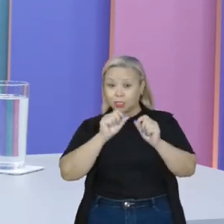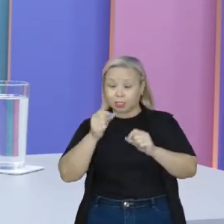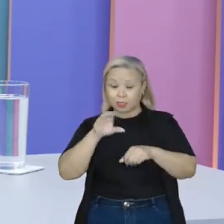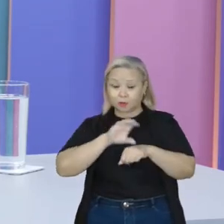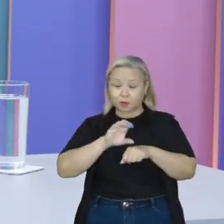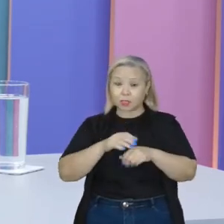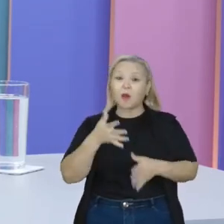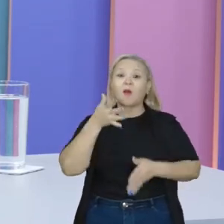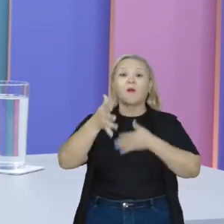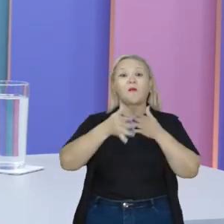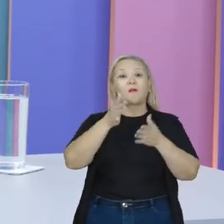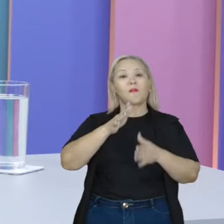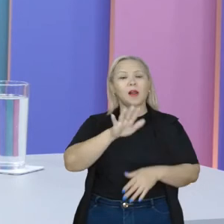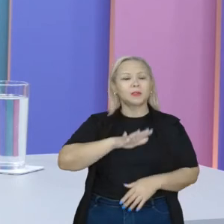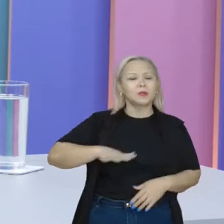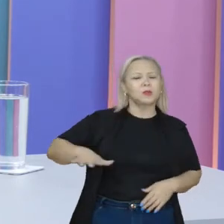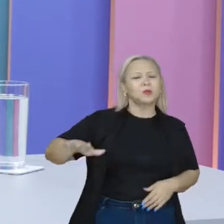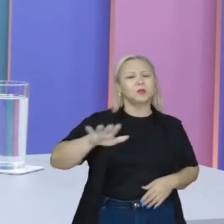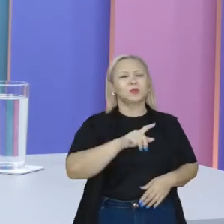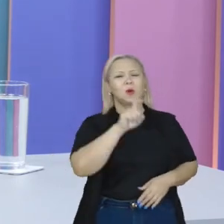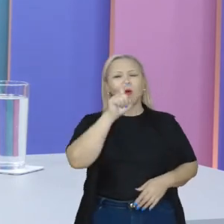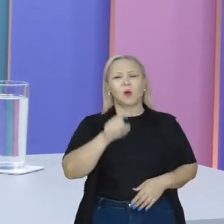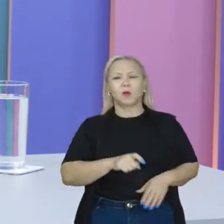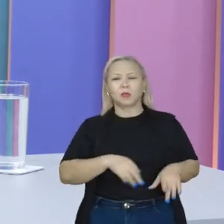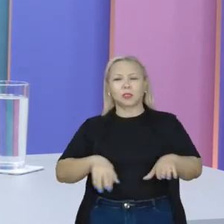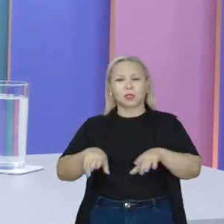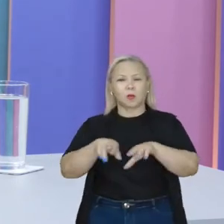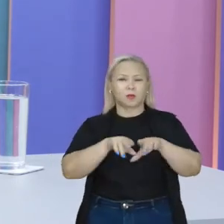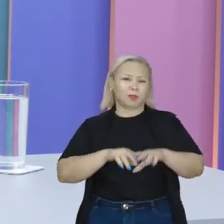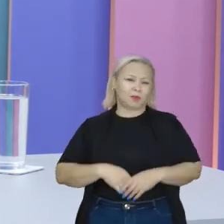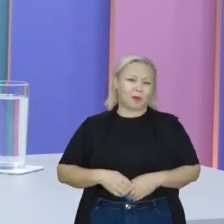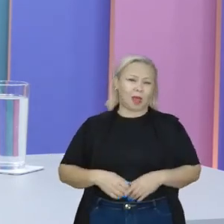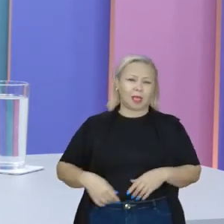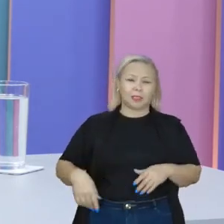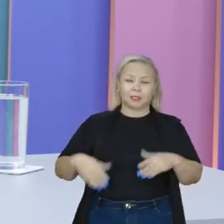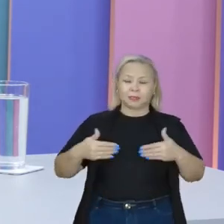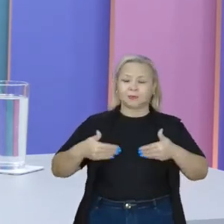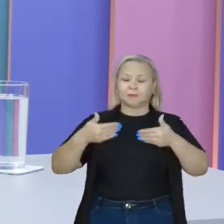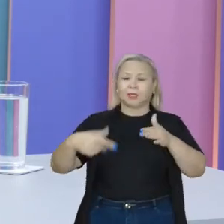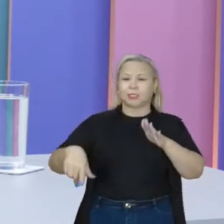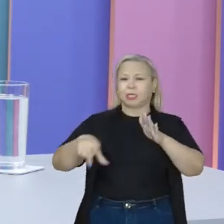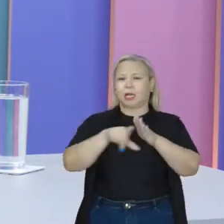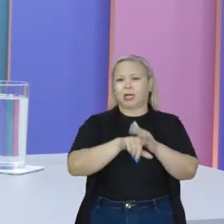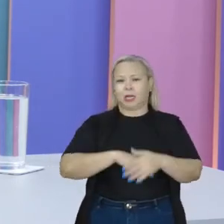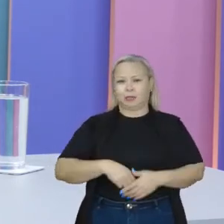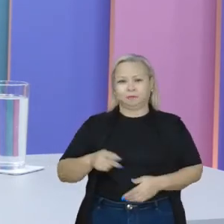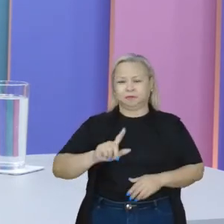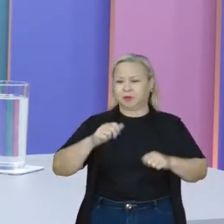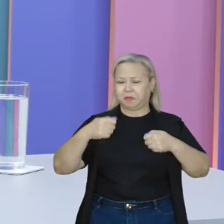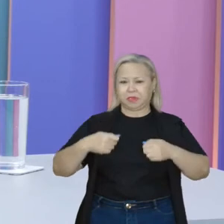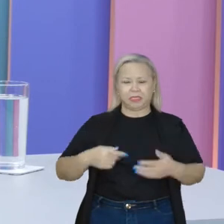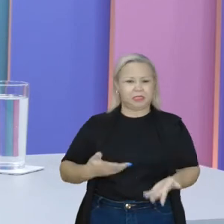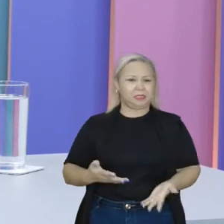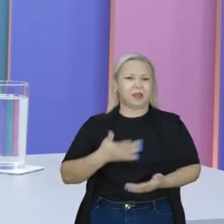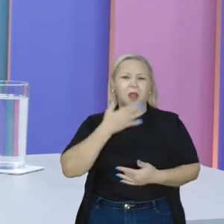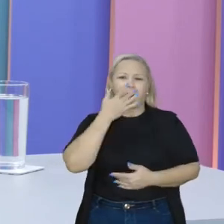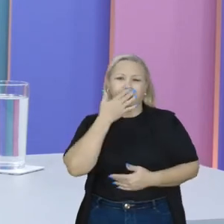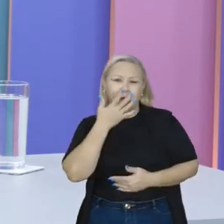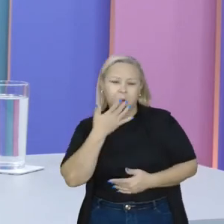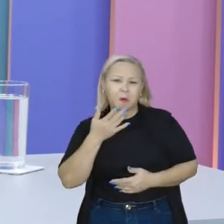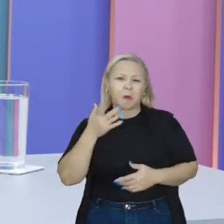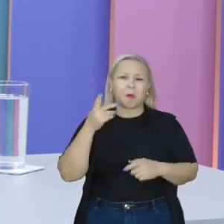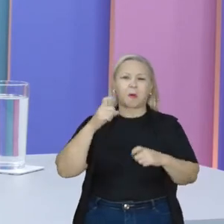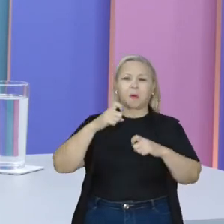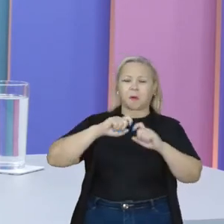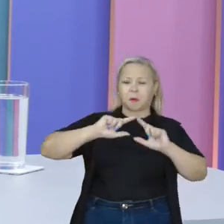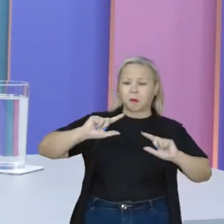iguais perante a lei, independente da cor, do sexo e do credo. Né? Eu acho que